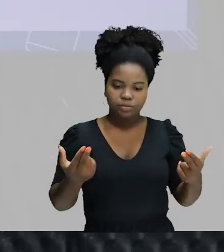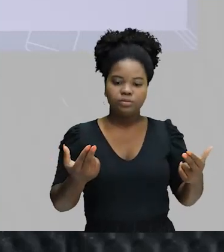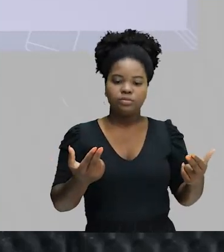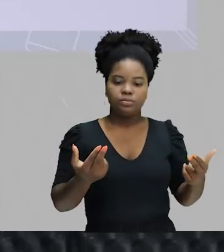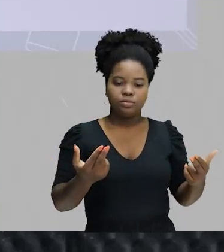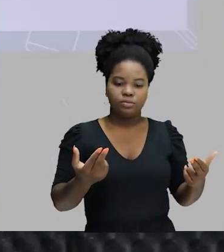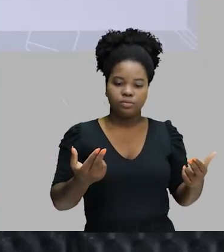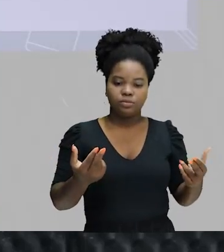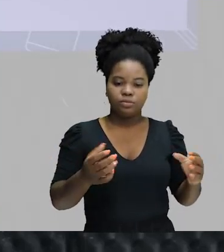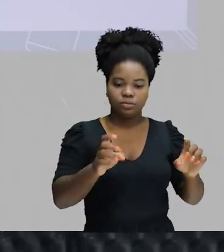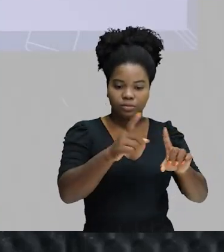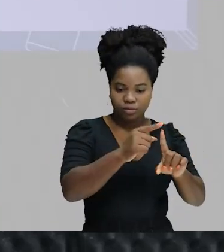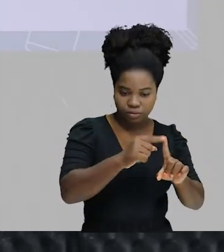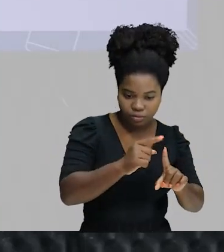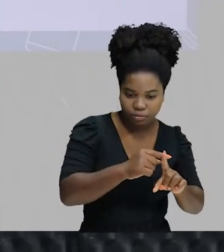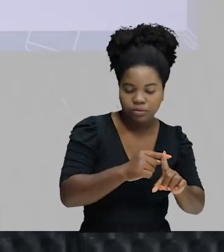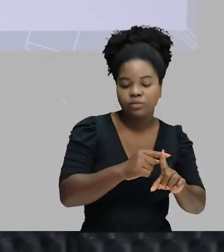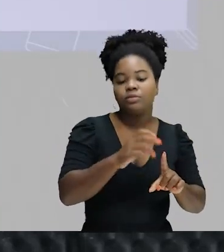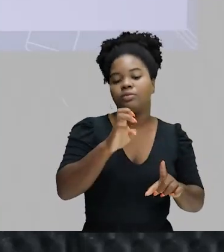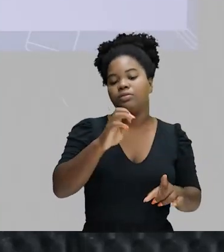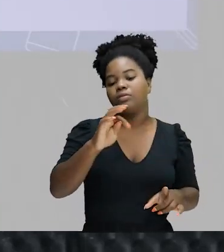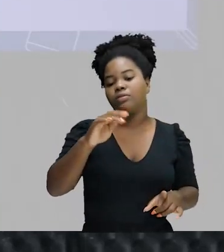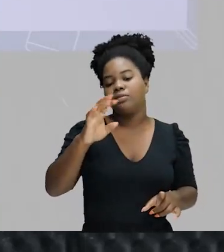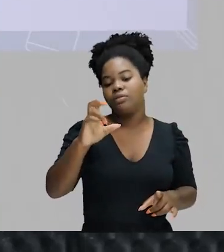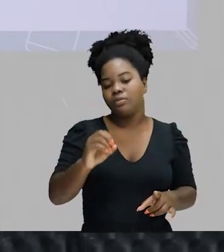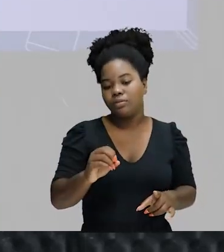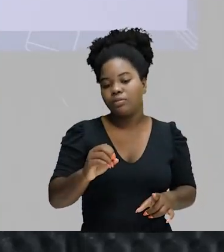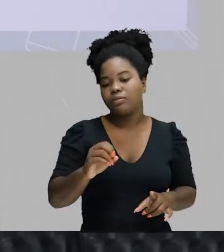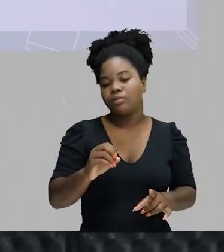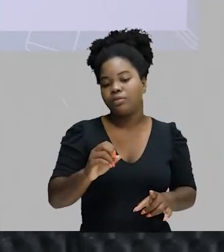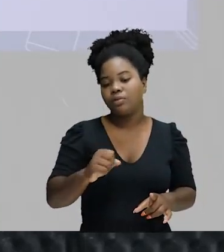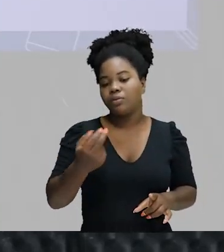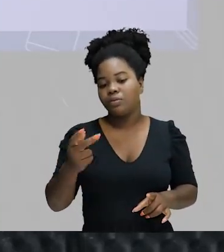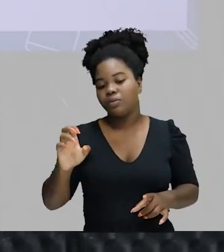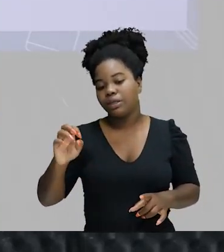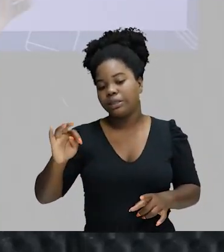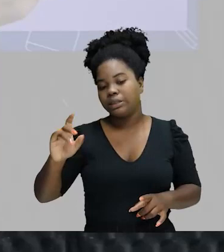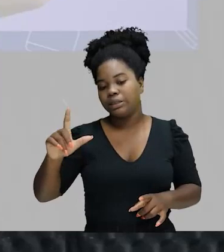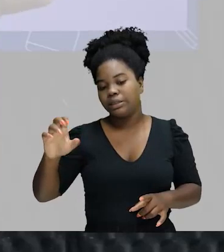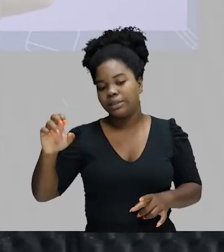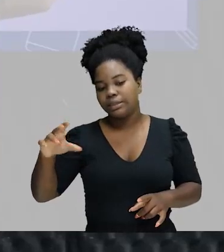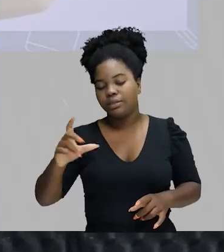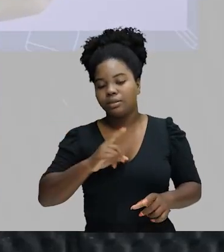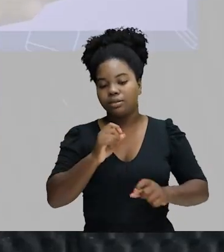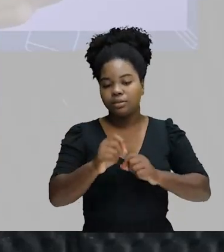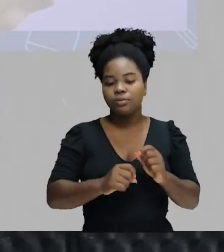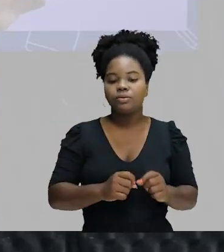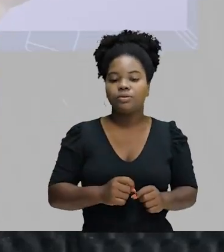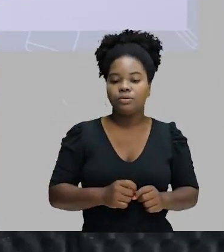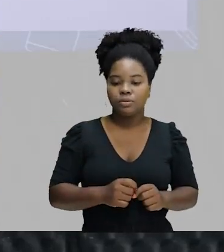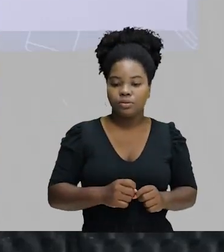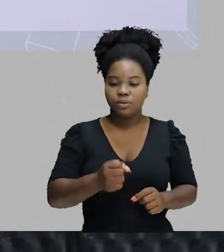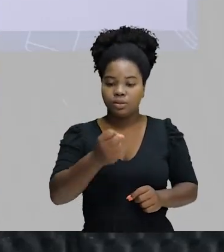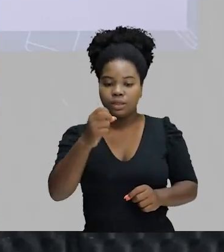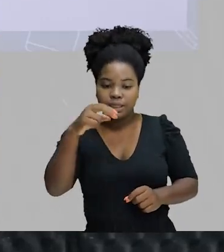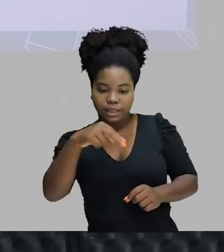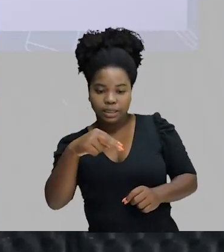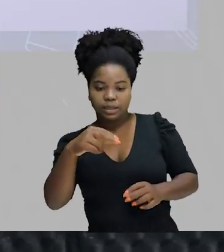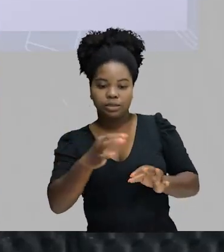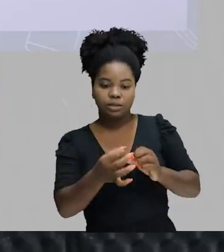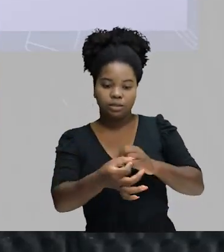unidades desse eteno ou etileno, nós vamos ter N moléculas chamadas